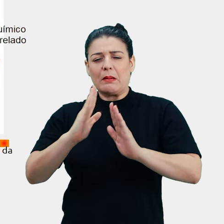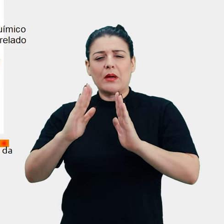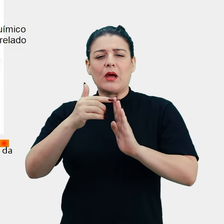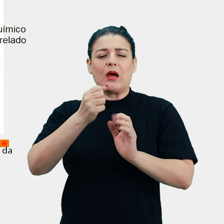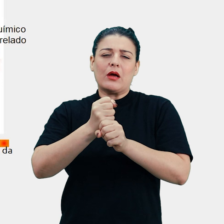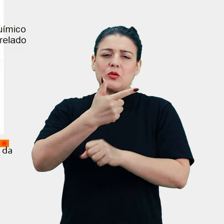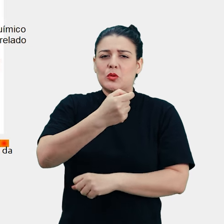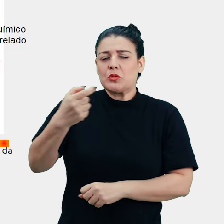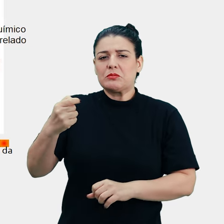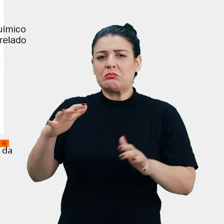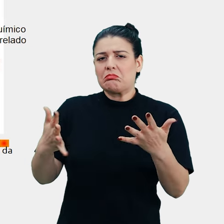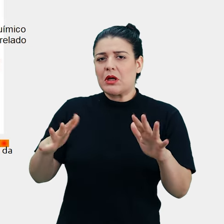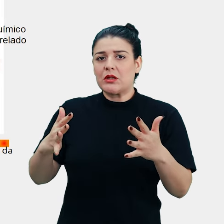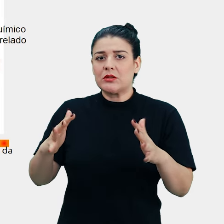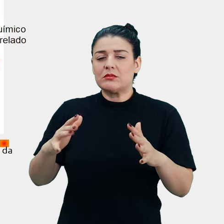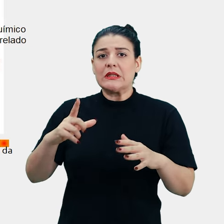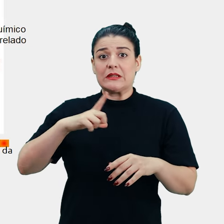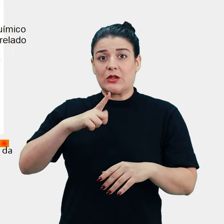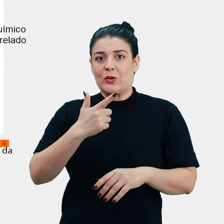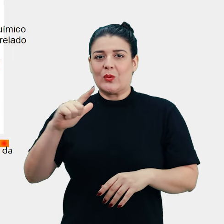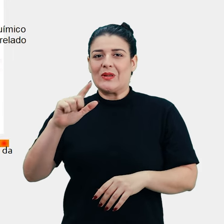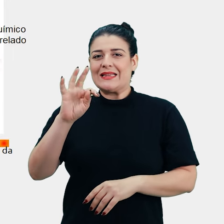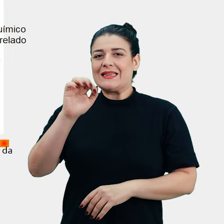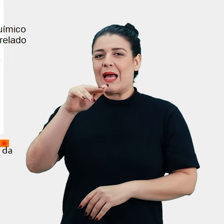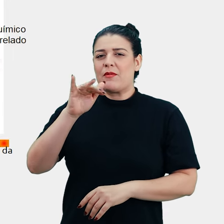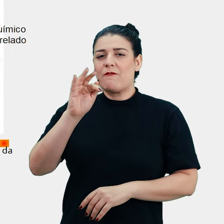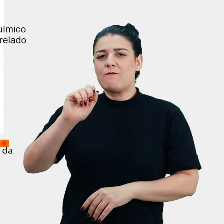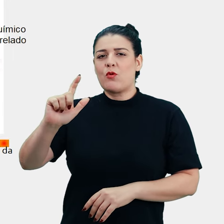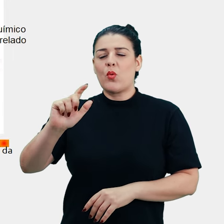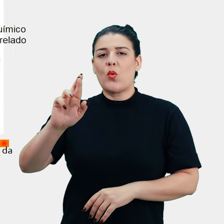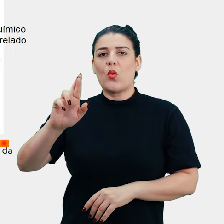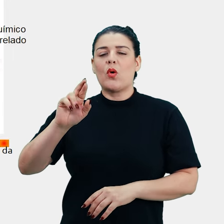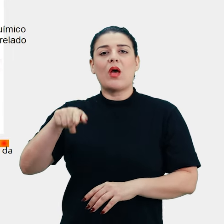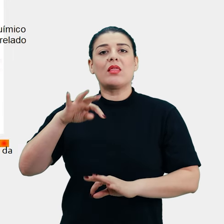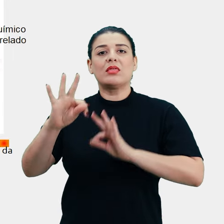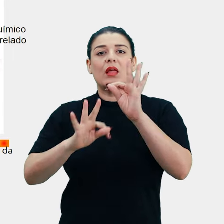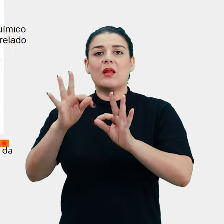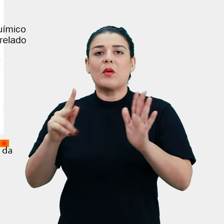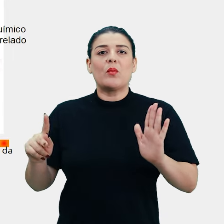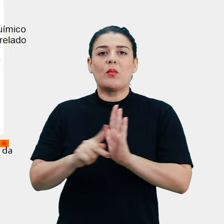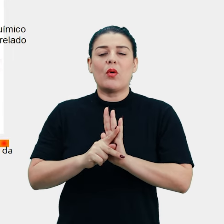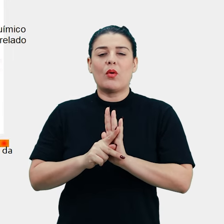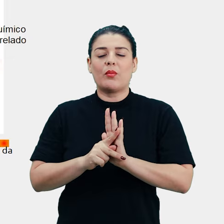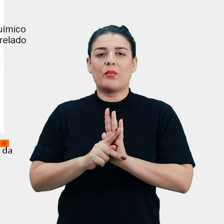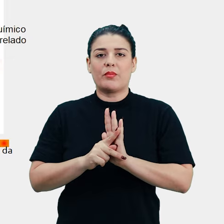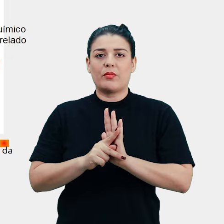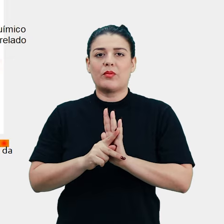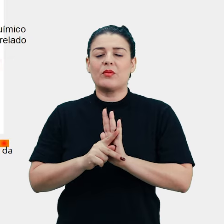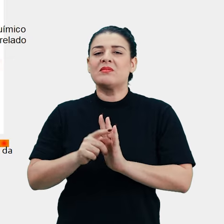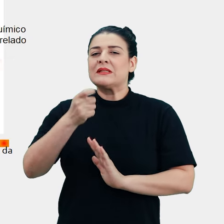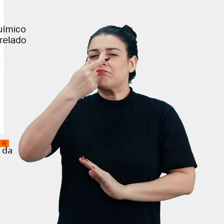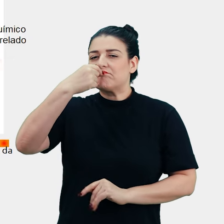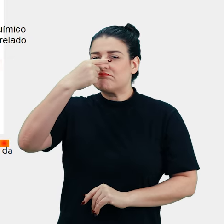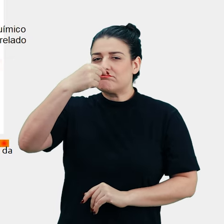né, nós temos ali o oseltamivir, né, o Tamiflu, utilizado ali no tratamento, né, da influenza,